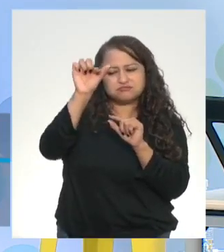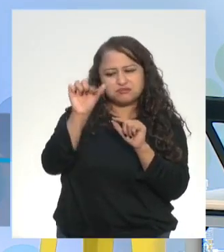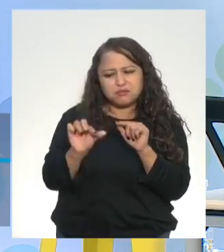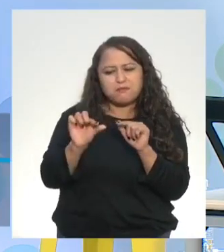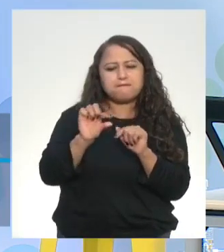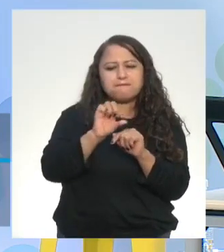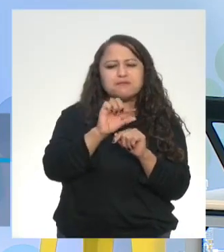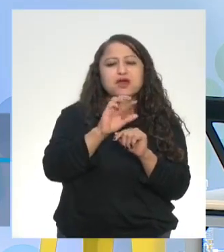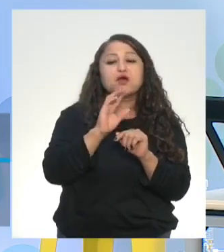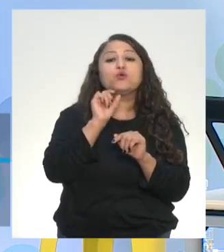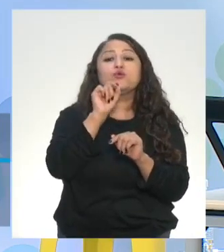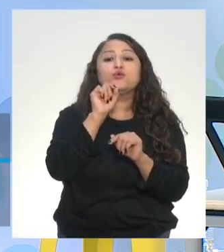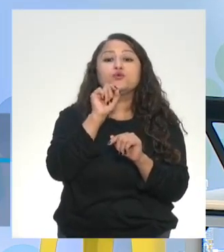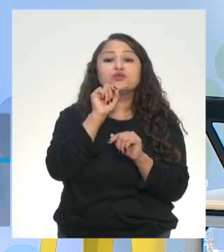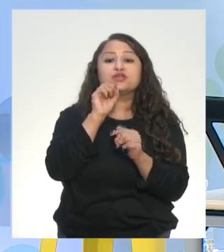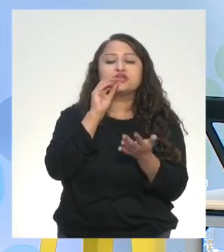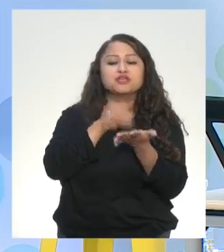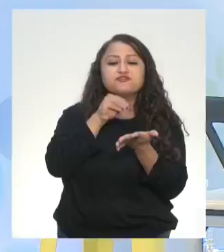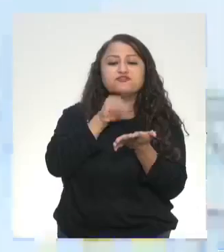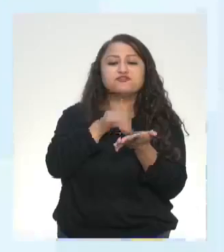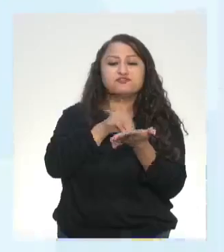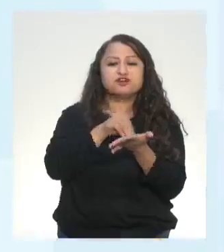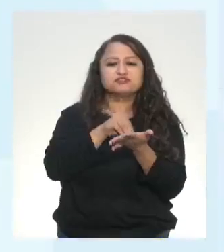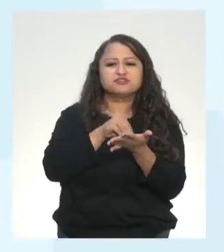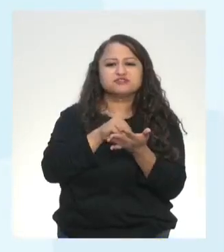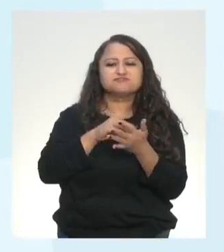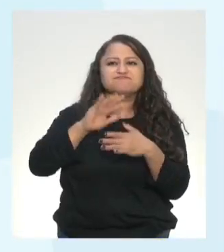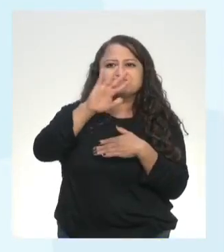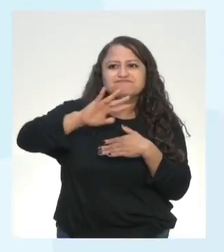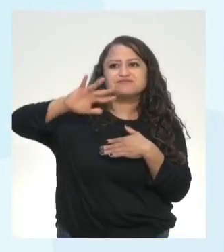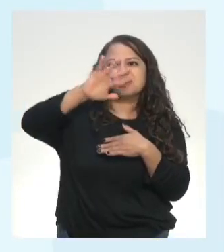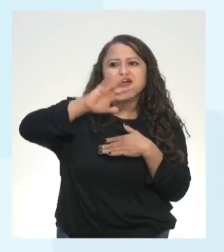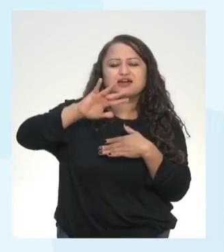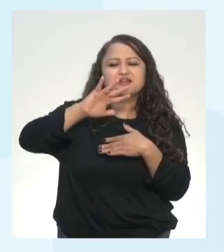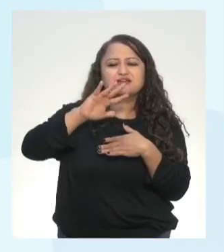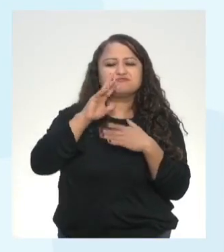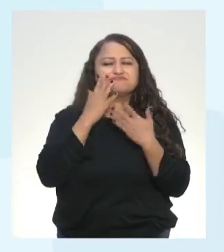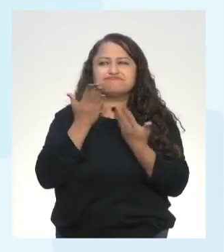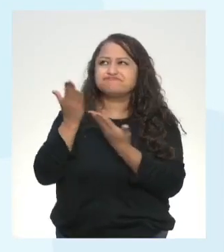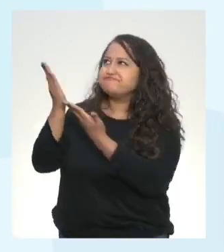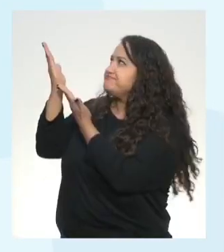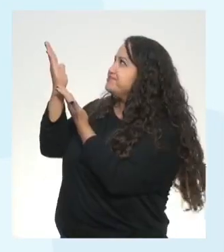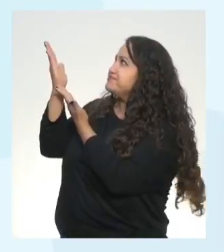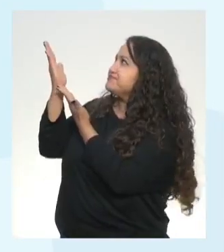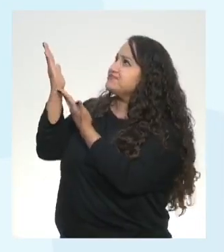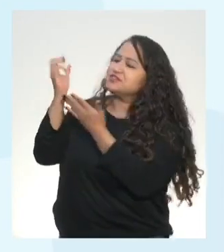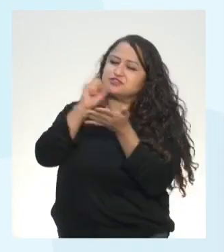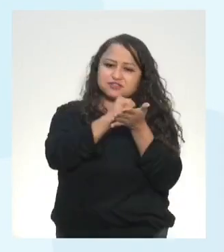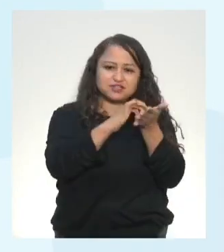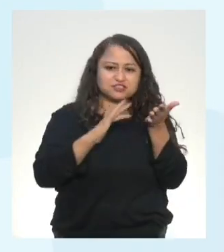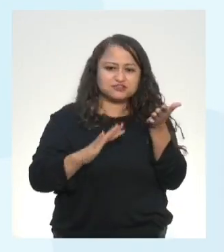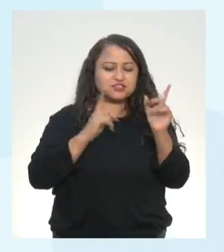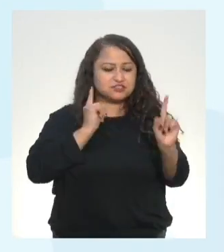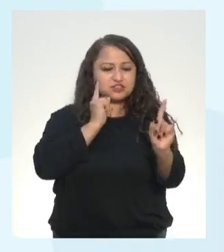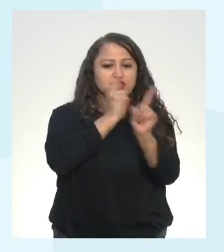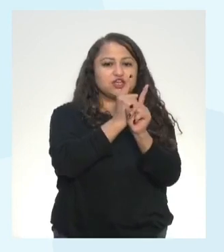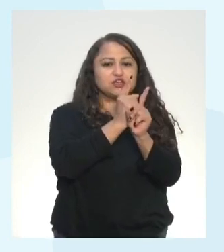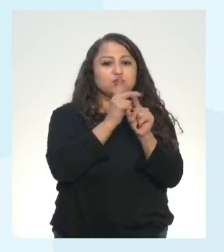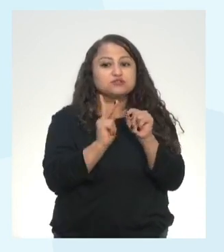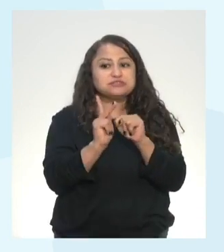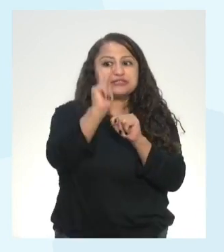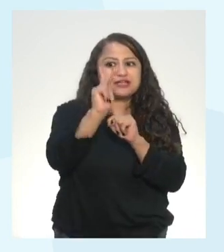embaixo, 24. Bom, 24, 48, é 2 vezes, não é mesmo, pessoal? Então, quer